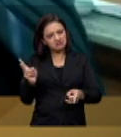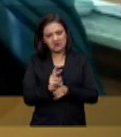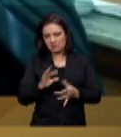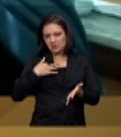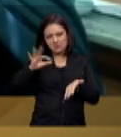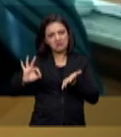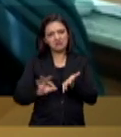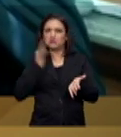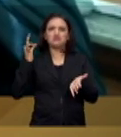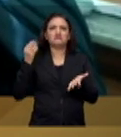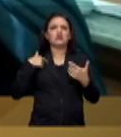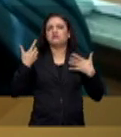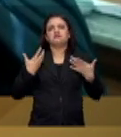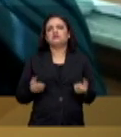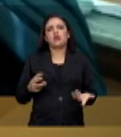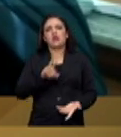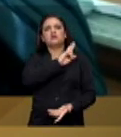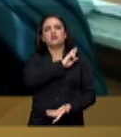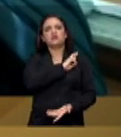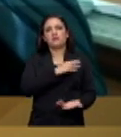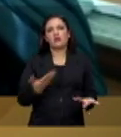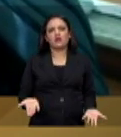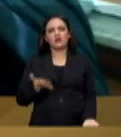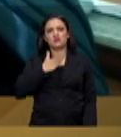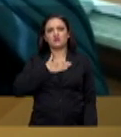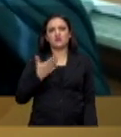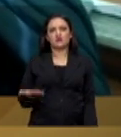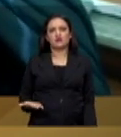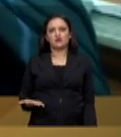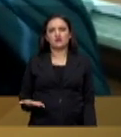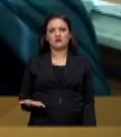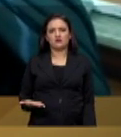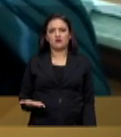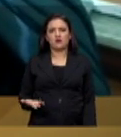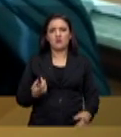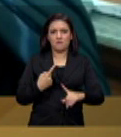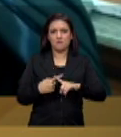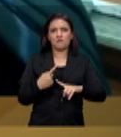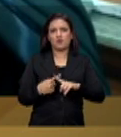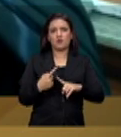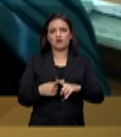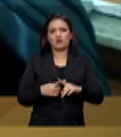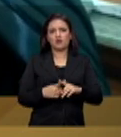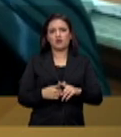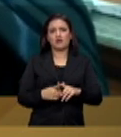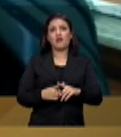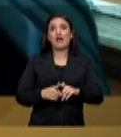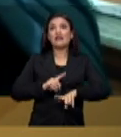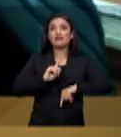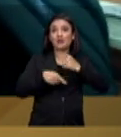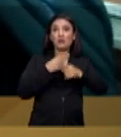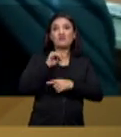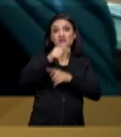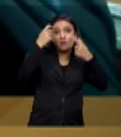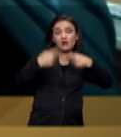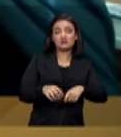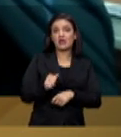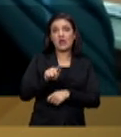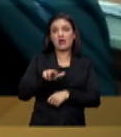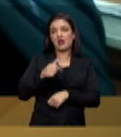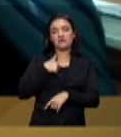inconformismo por quem direito, mediante o instrumental próprio, o agravo. Mas como houve